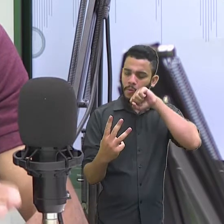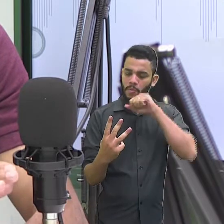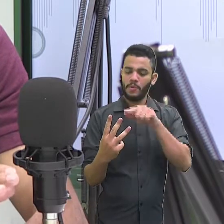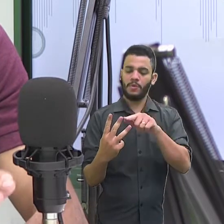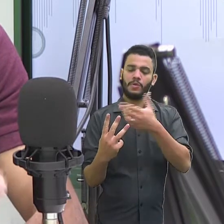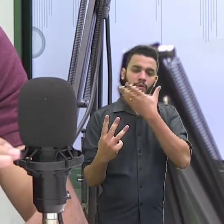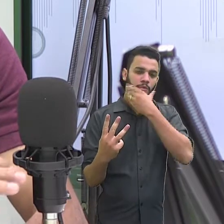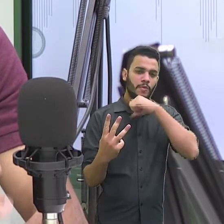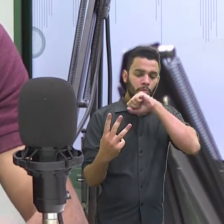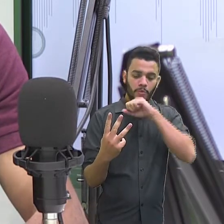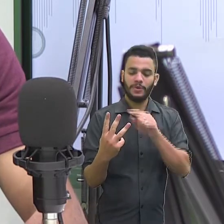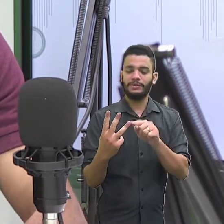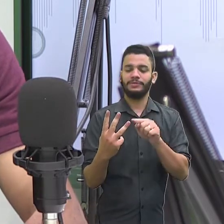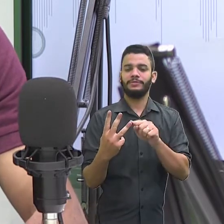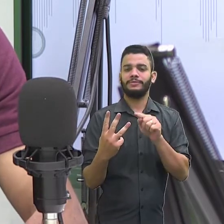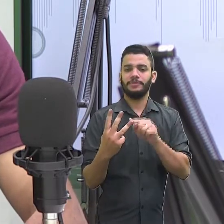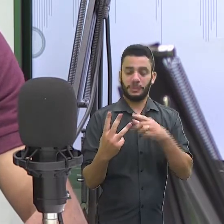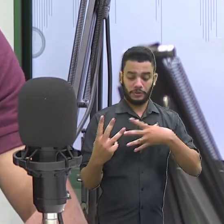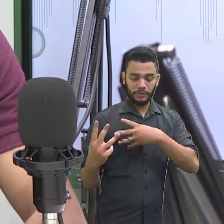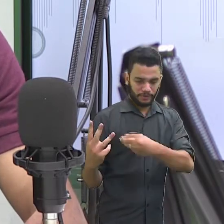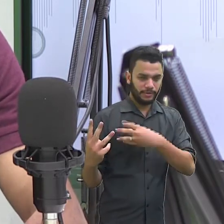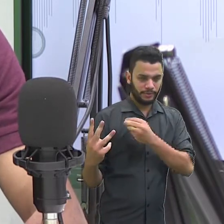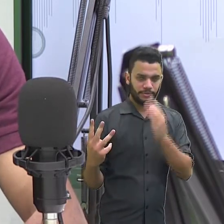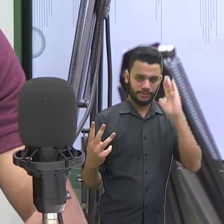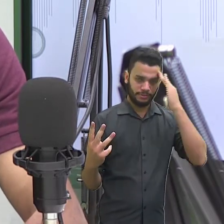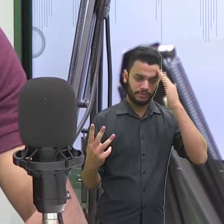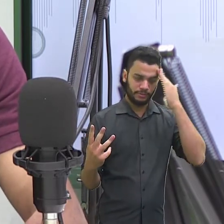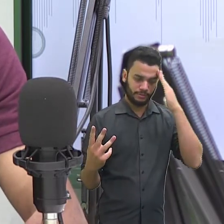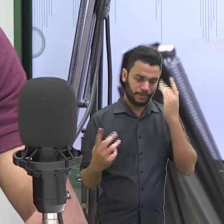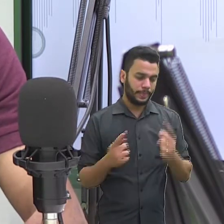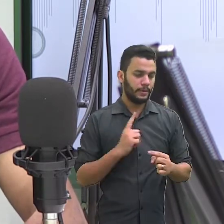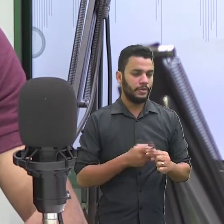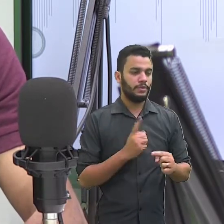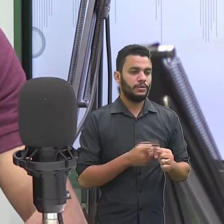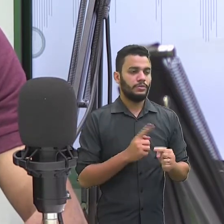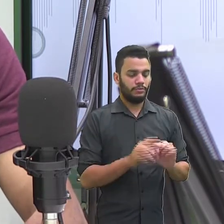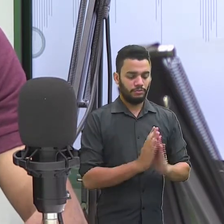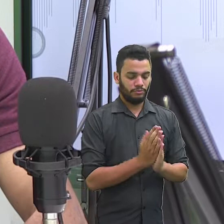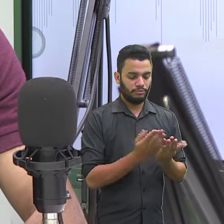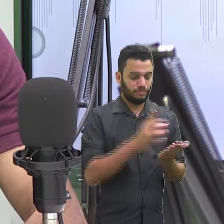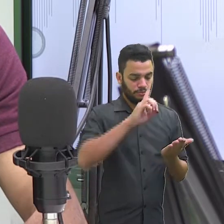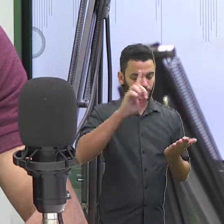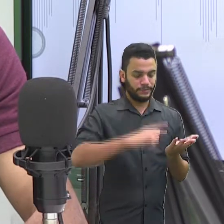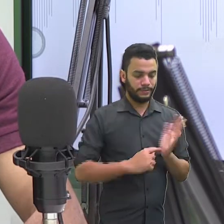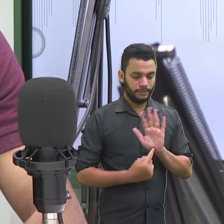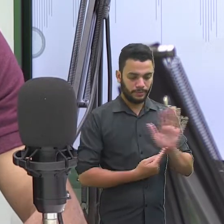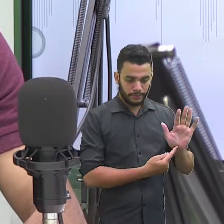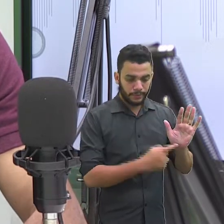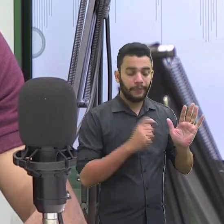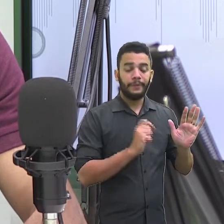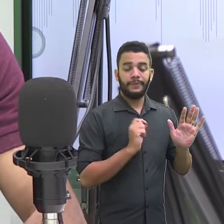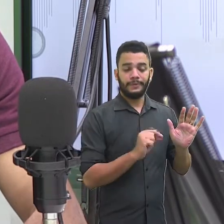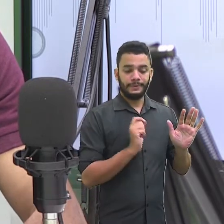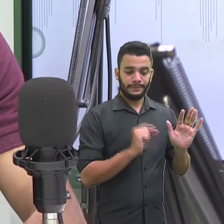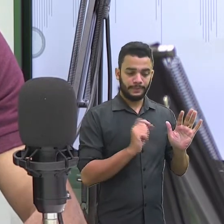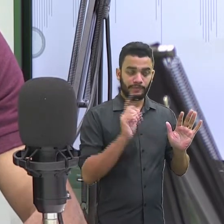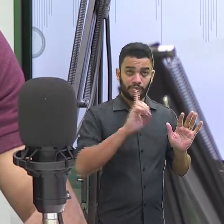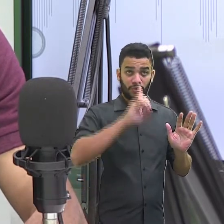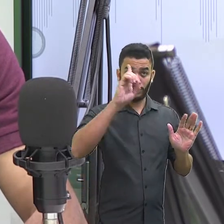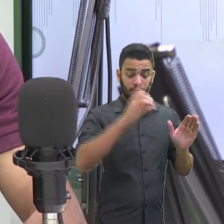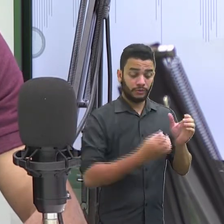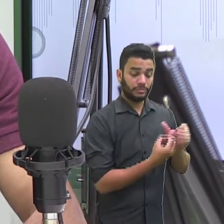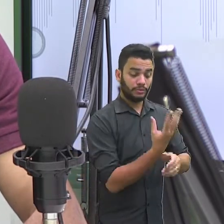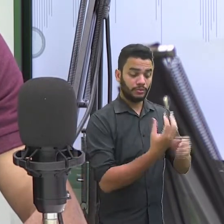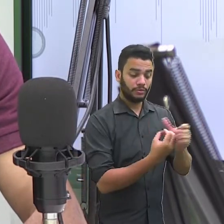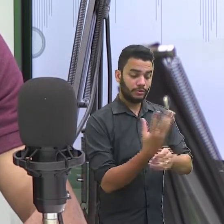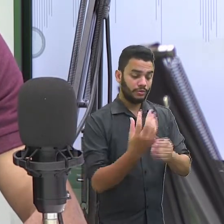é como eu acabei de dizer anteriormente. E família é, sem dúvida alguma, um assunto absolutamente